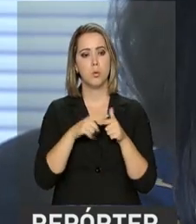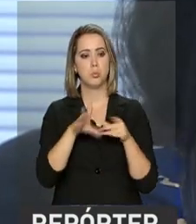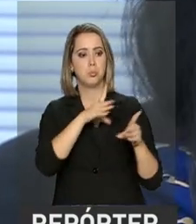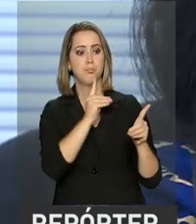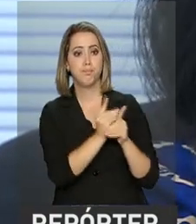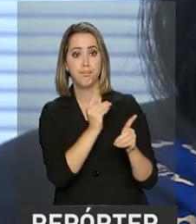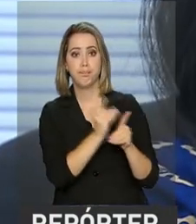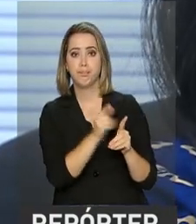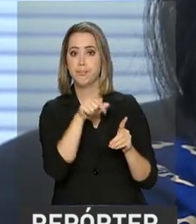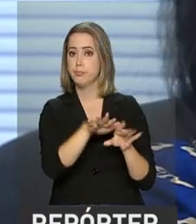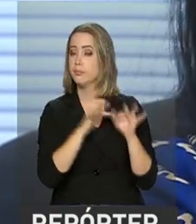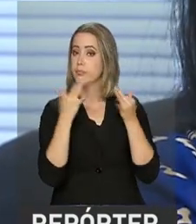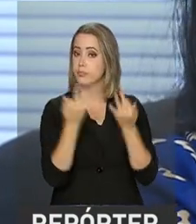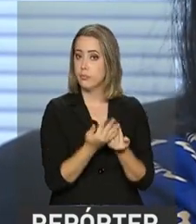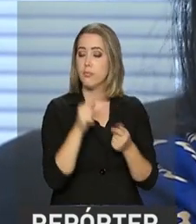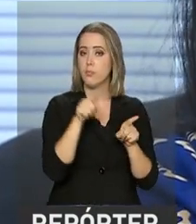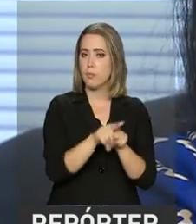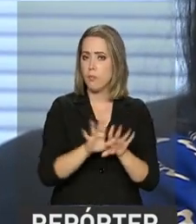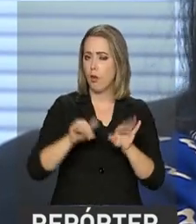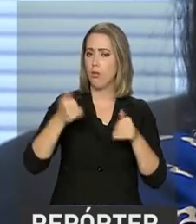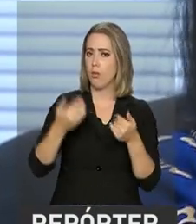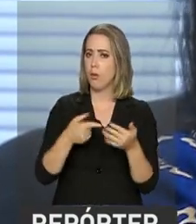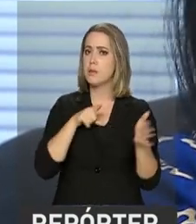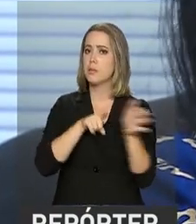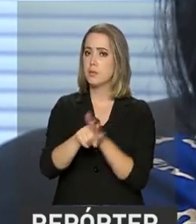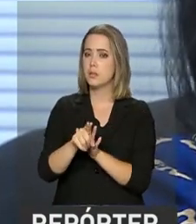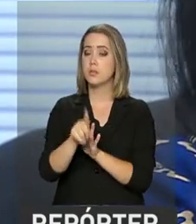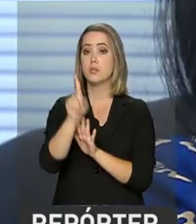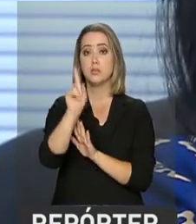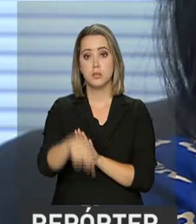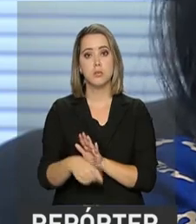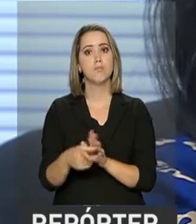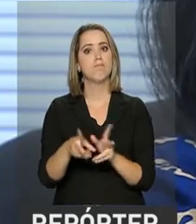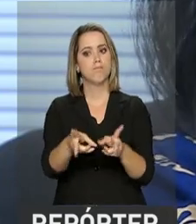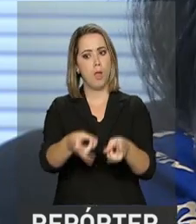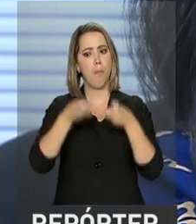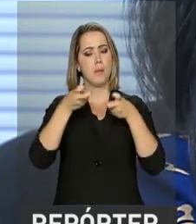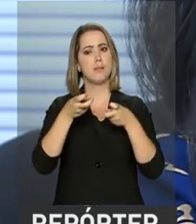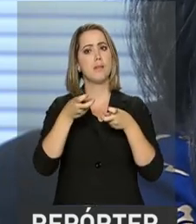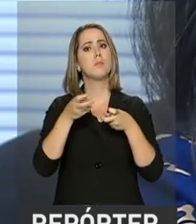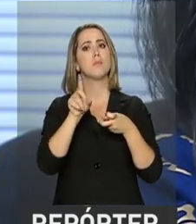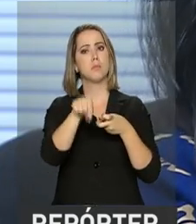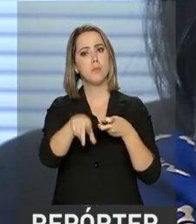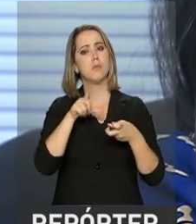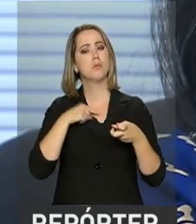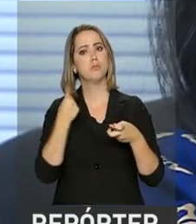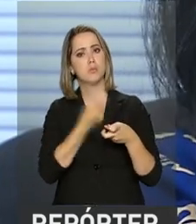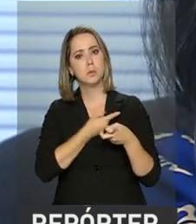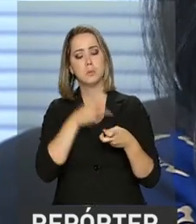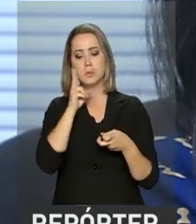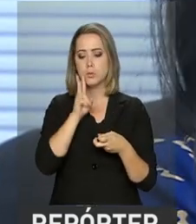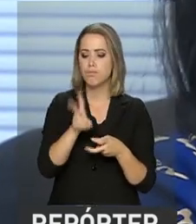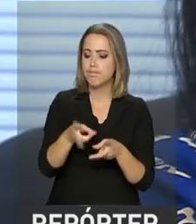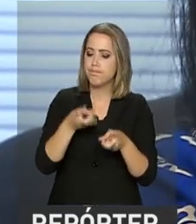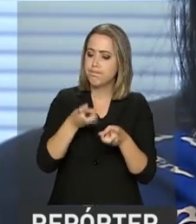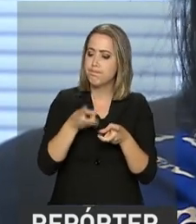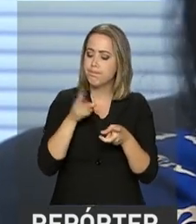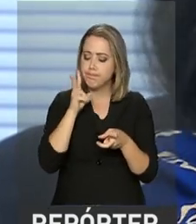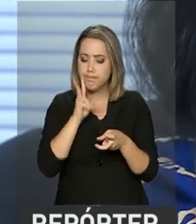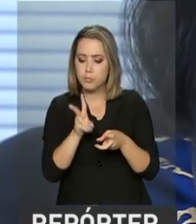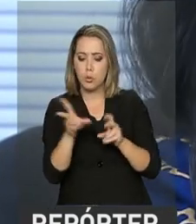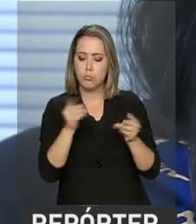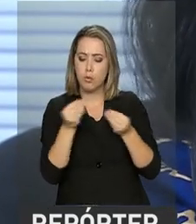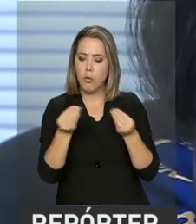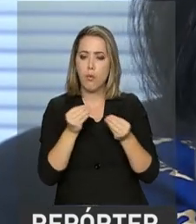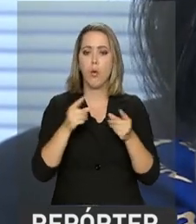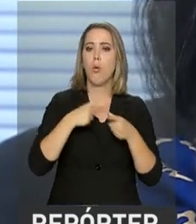necessidades das famílias atendidas Então essa pesquisa ela serve como um diagnóstico para que a gente inclusive identifique os desafios